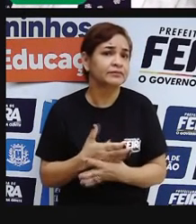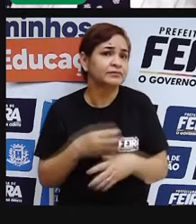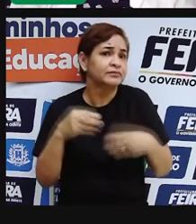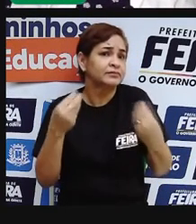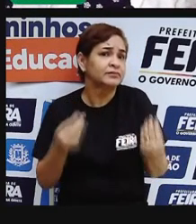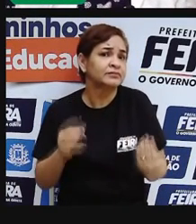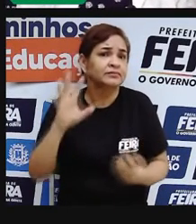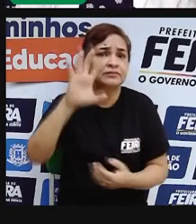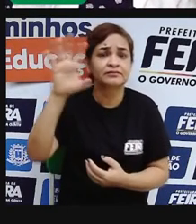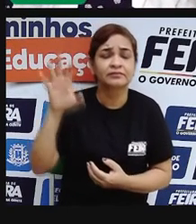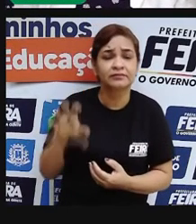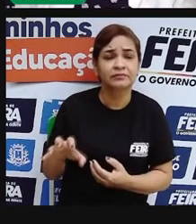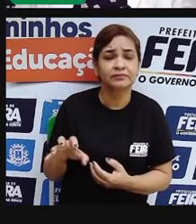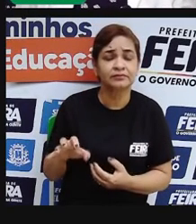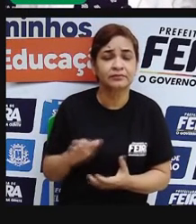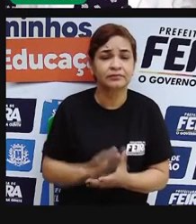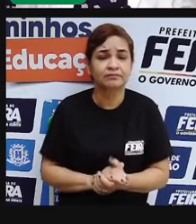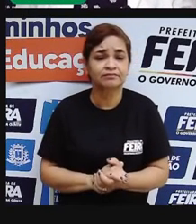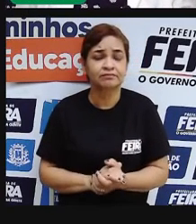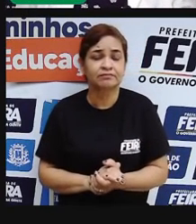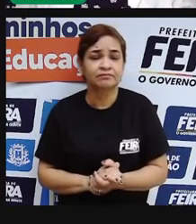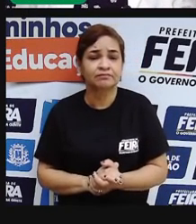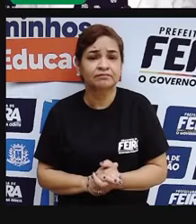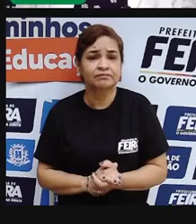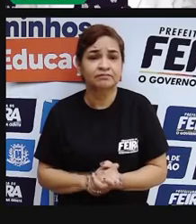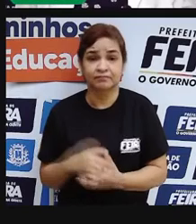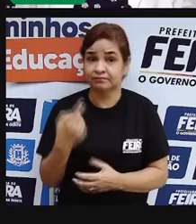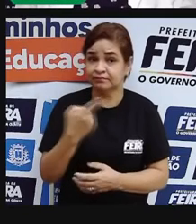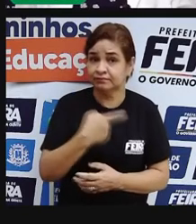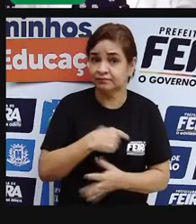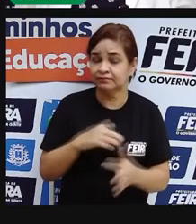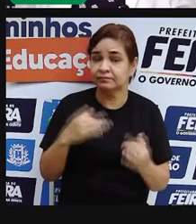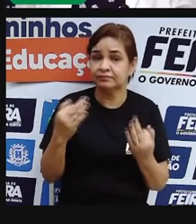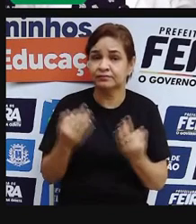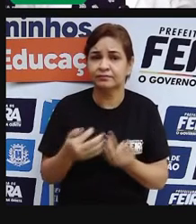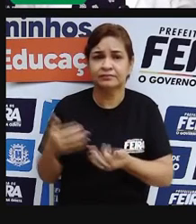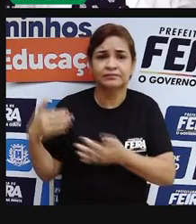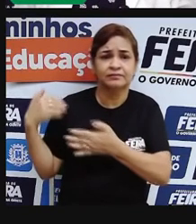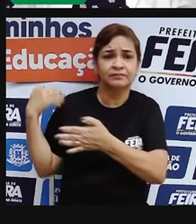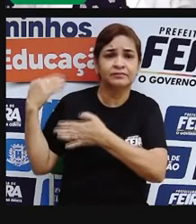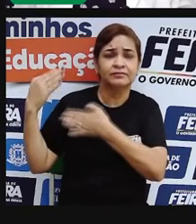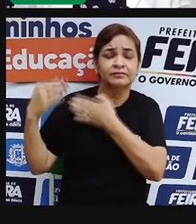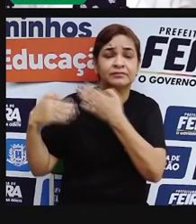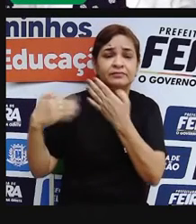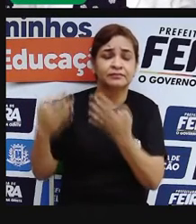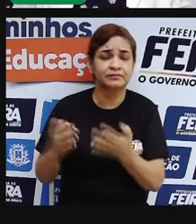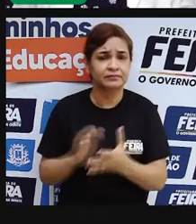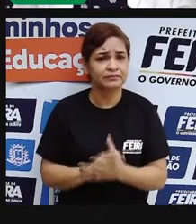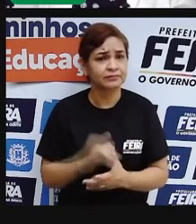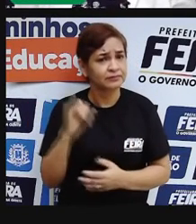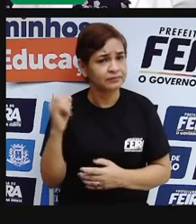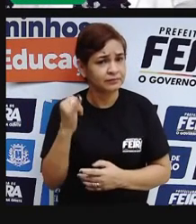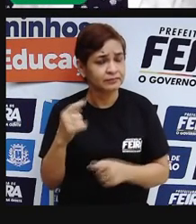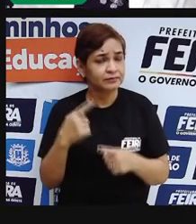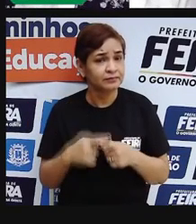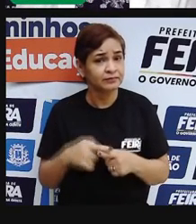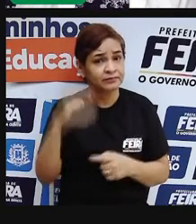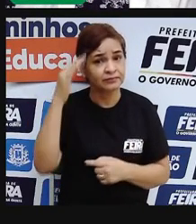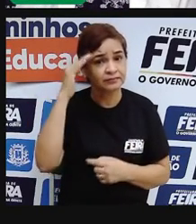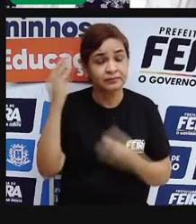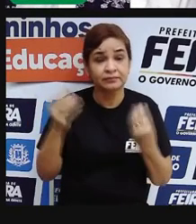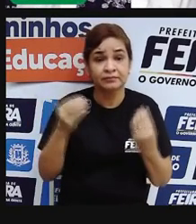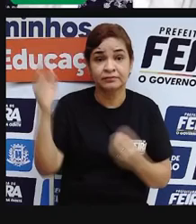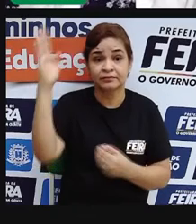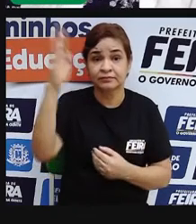região do Brasil é originário nossos parentes é importante porque isso ajuda a gente a entender como o